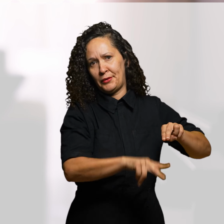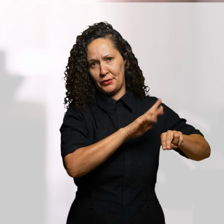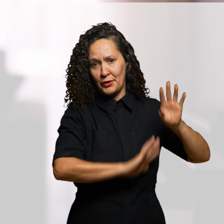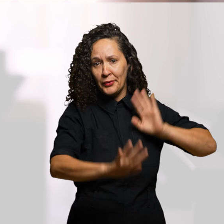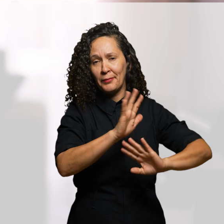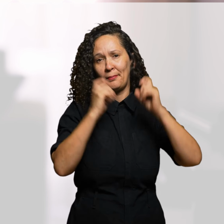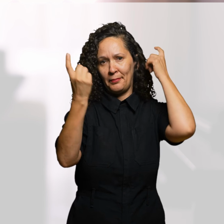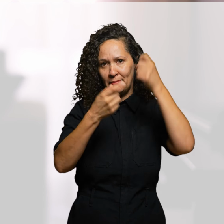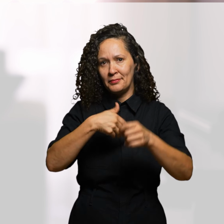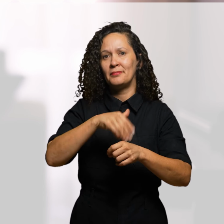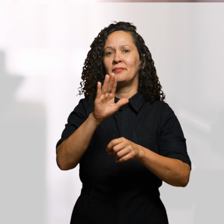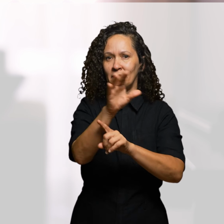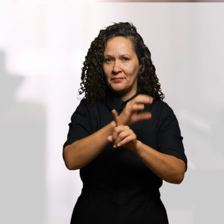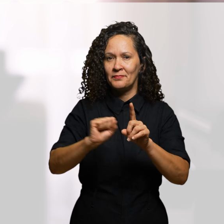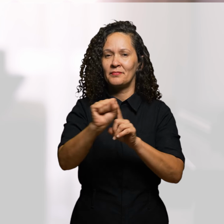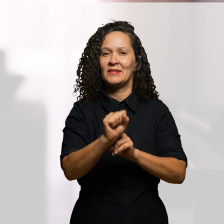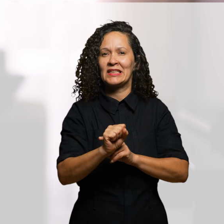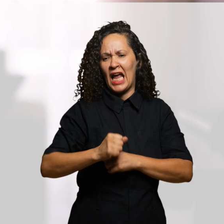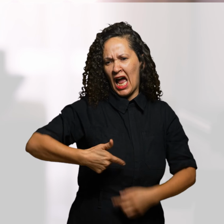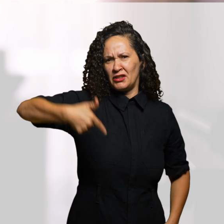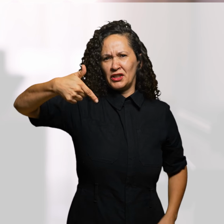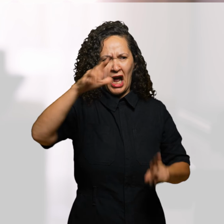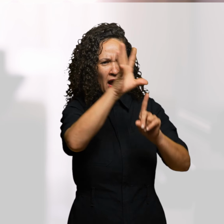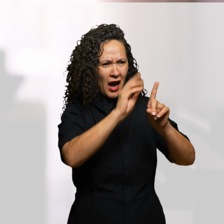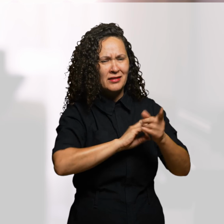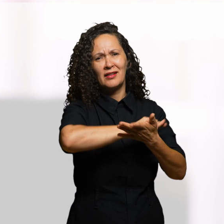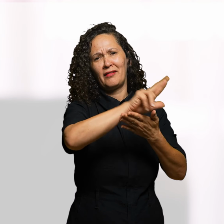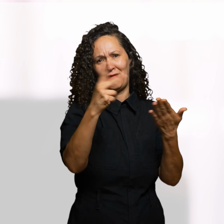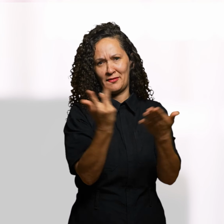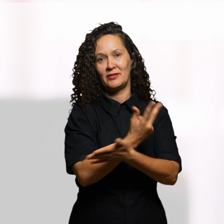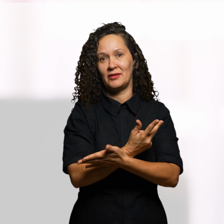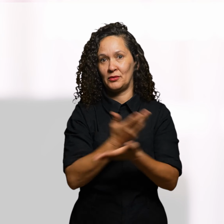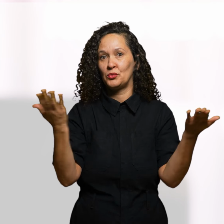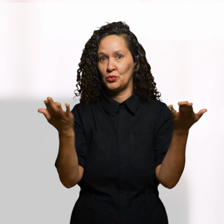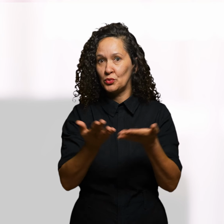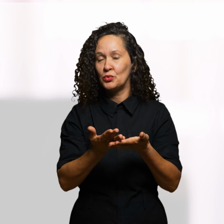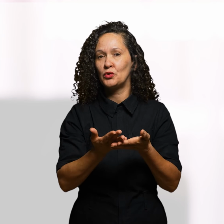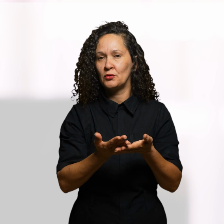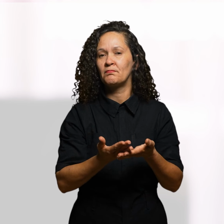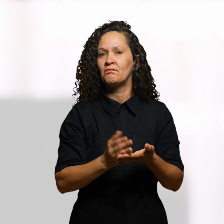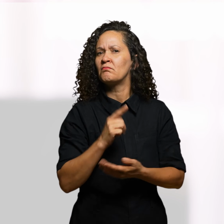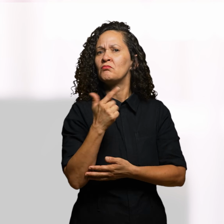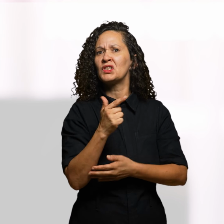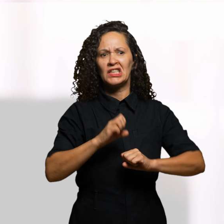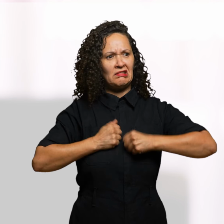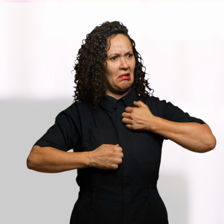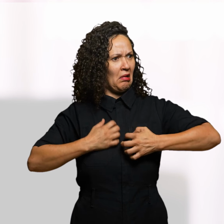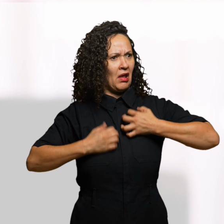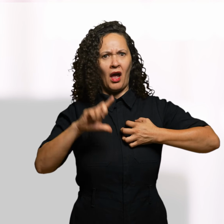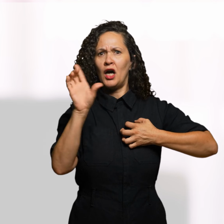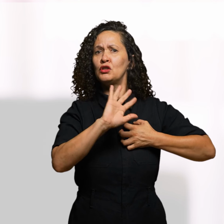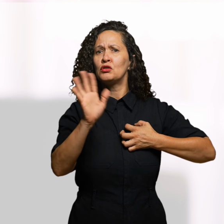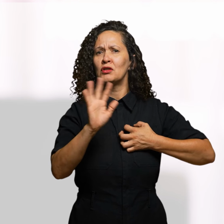que ter mais uma preocupação com assalto, com assédio, essas coisas acontecem. Então hoje eu já não levo isso na forma revoltada como eu